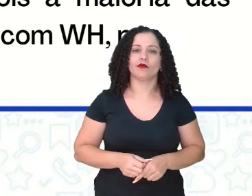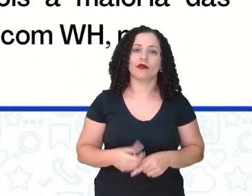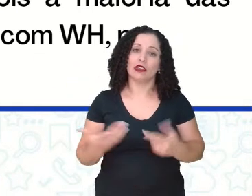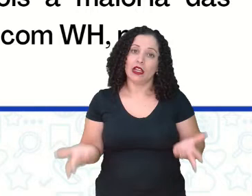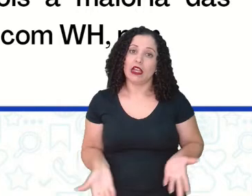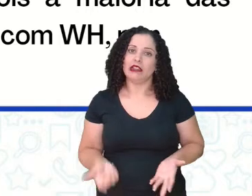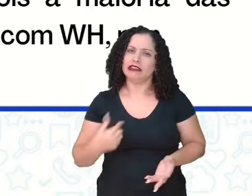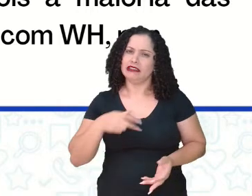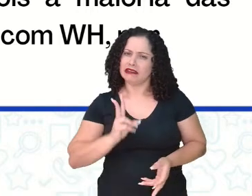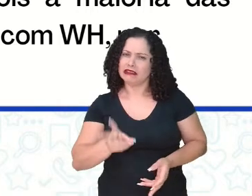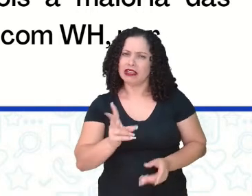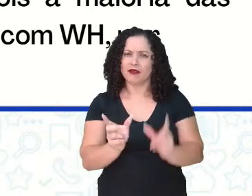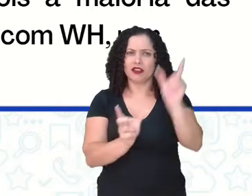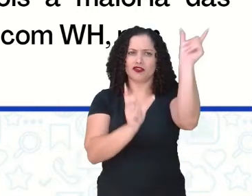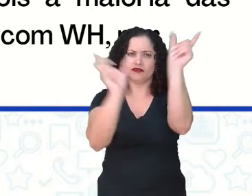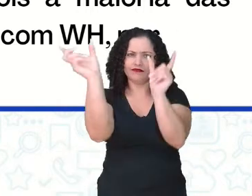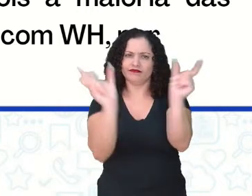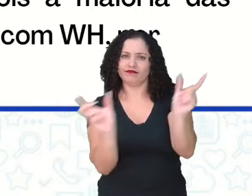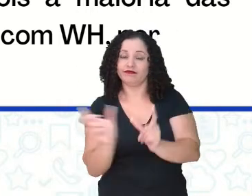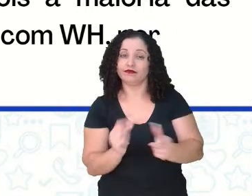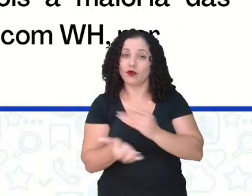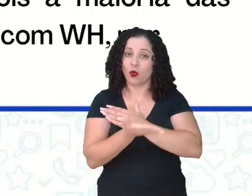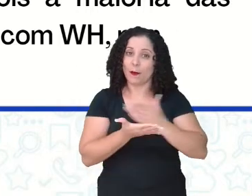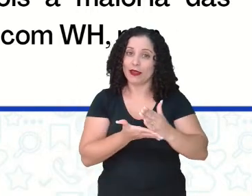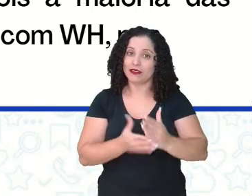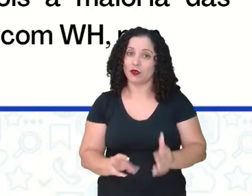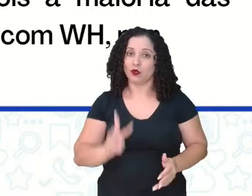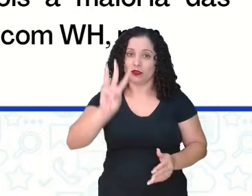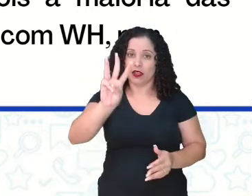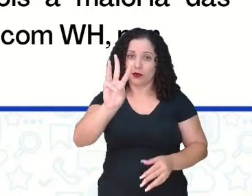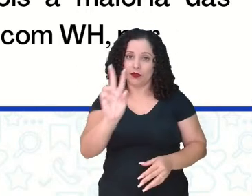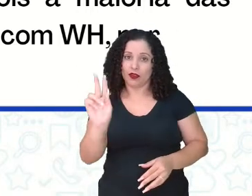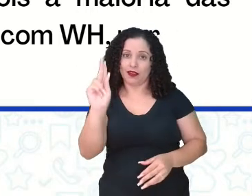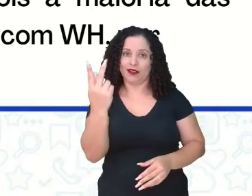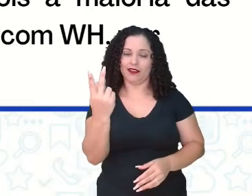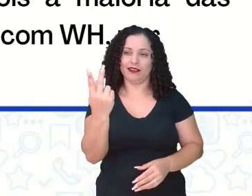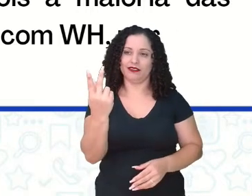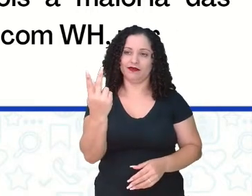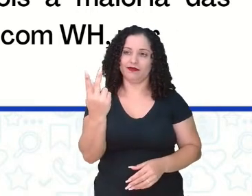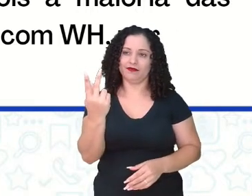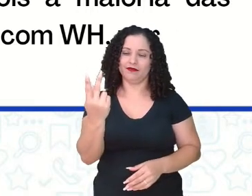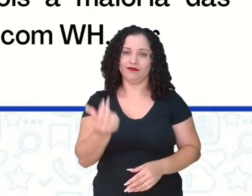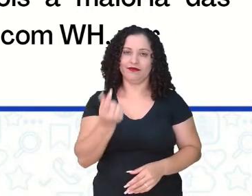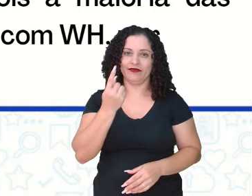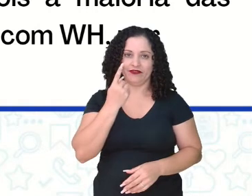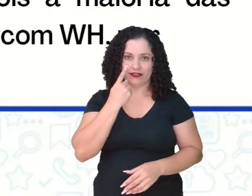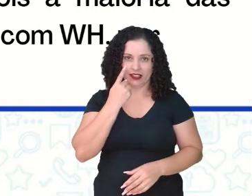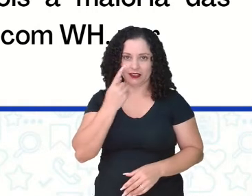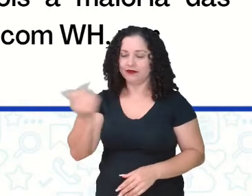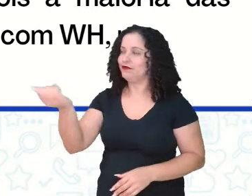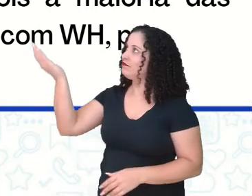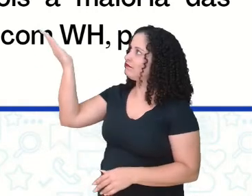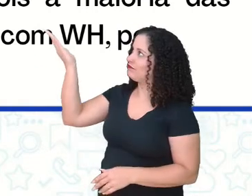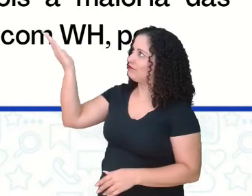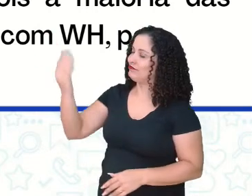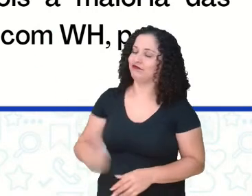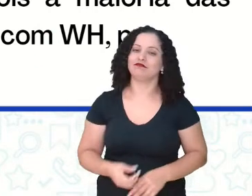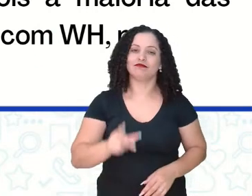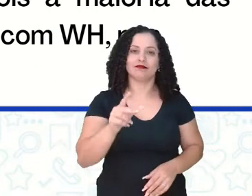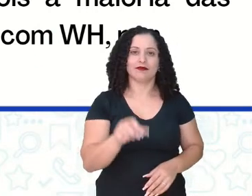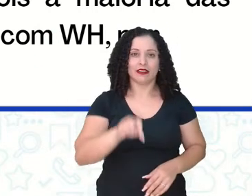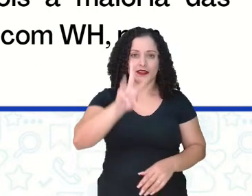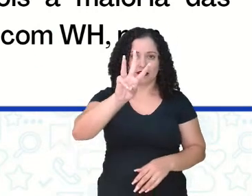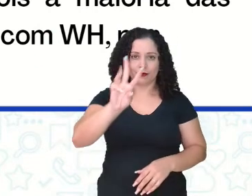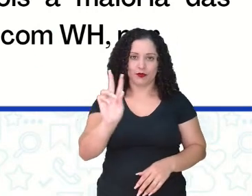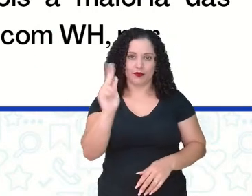question words inicia com WH, por exemplo, who, que é quem, ou what, que é o